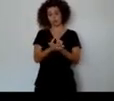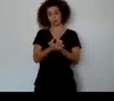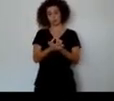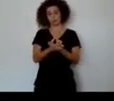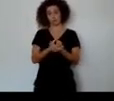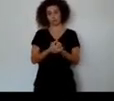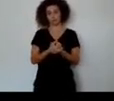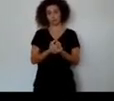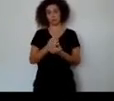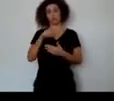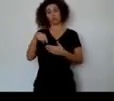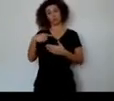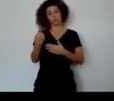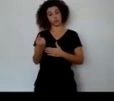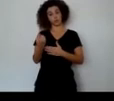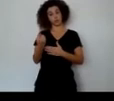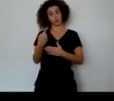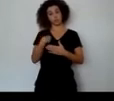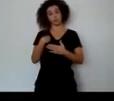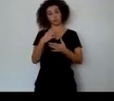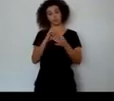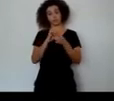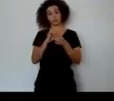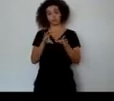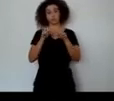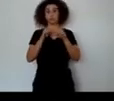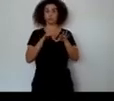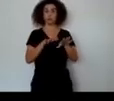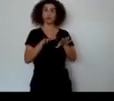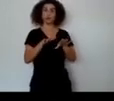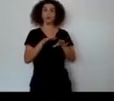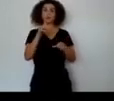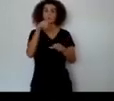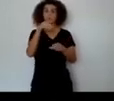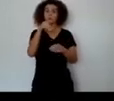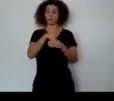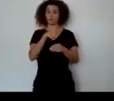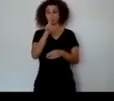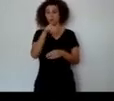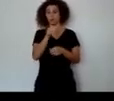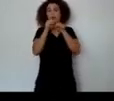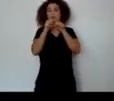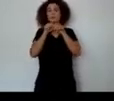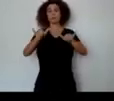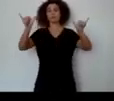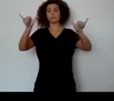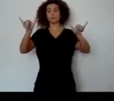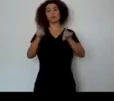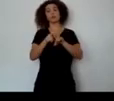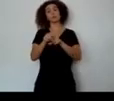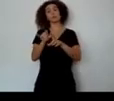vou disponibilizar para o UNBH postar nas redes sociais. E também no YouTube